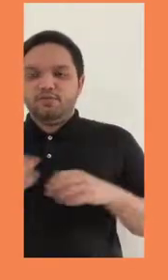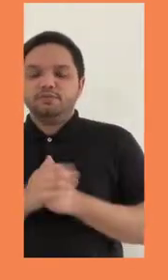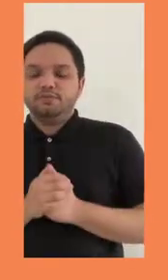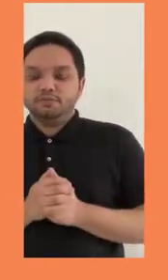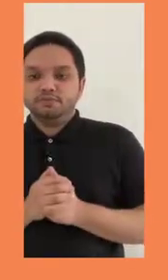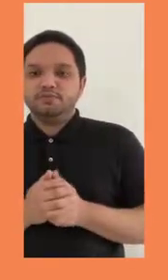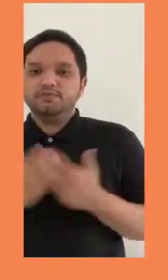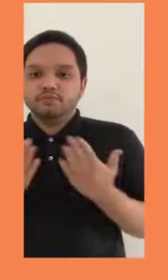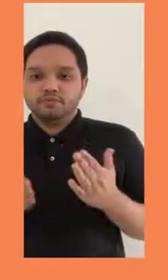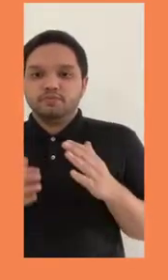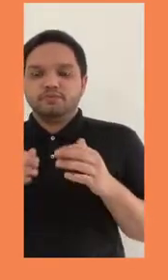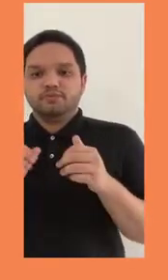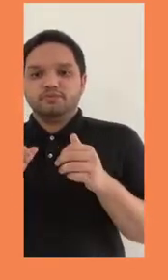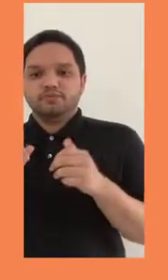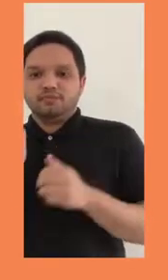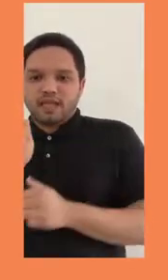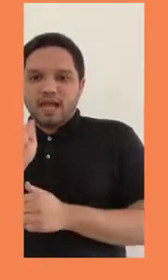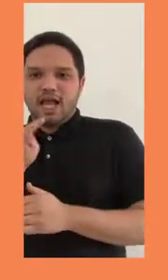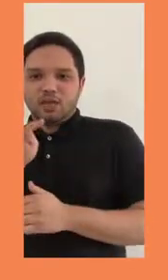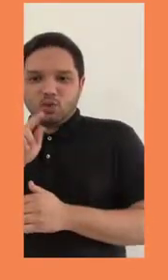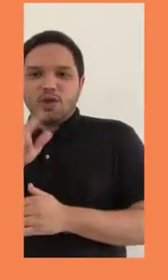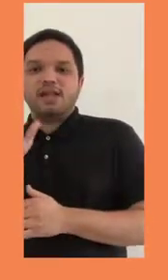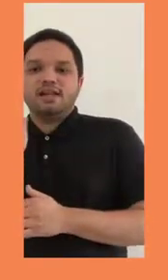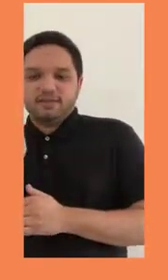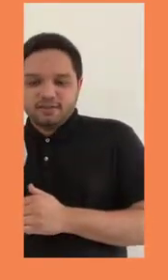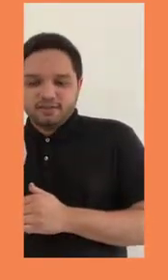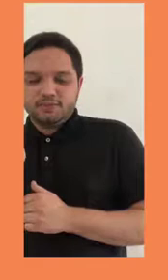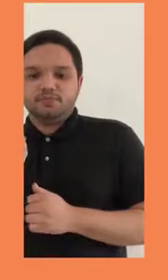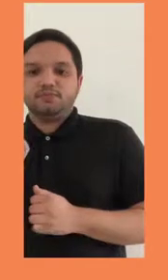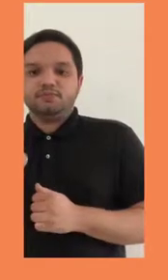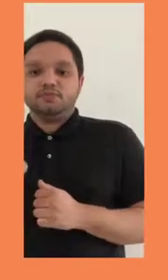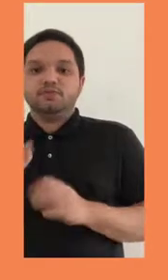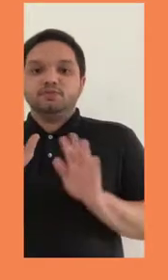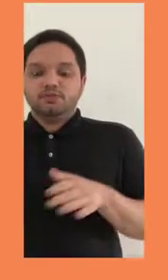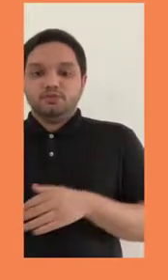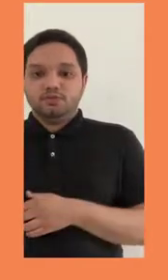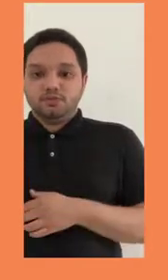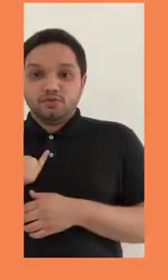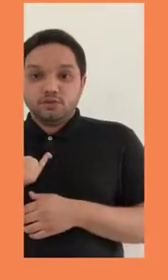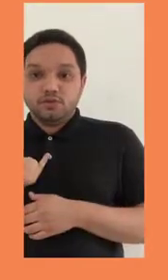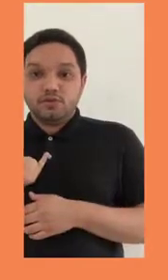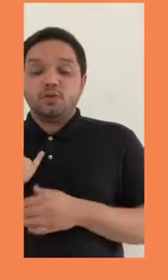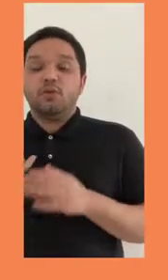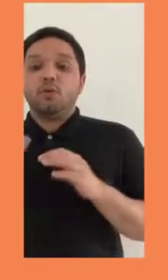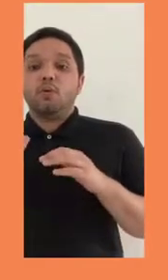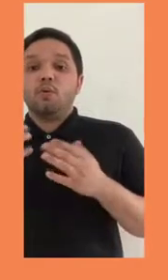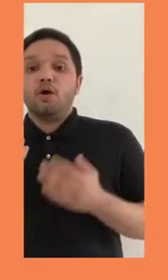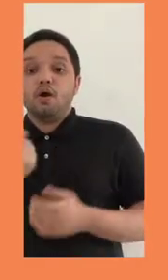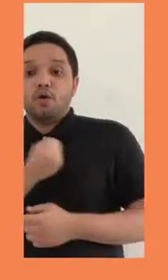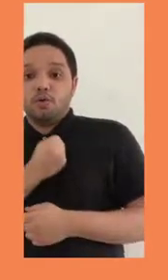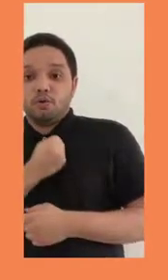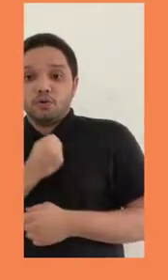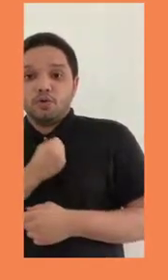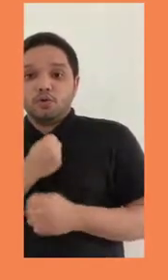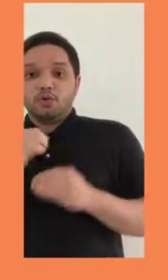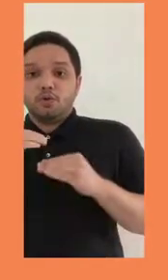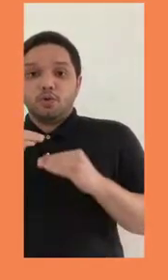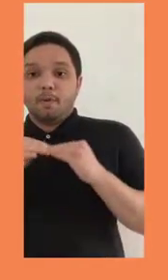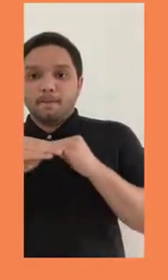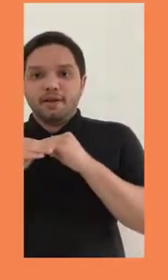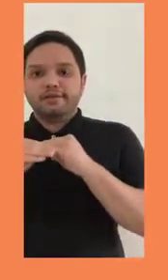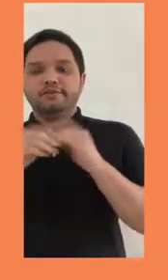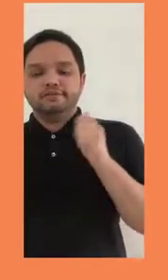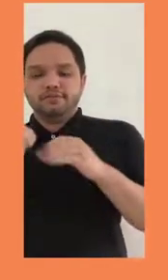150 e você sobe de nível a cada cinquenta por cento para cada nível né armário Então você atualiza